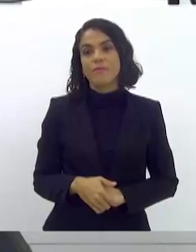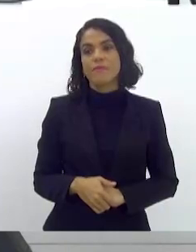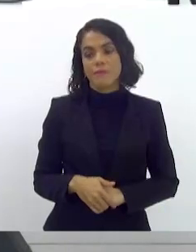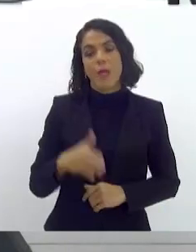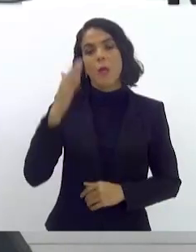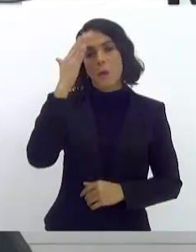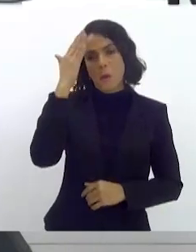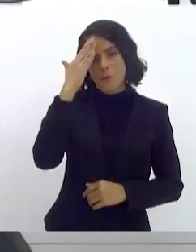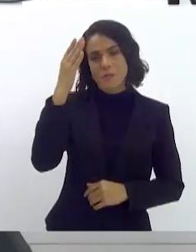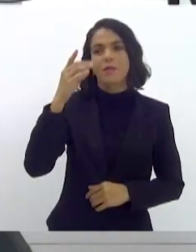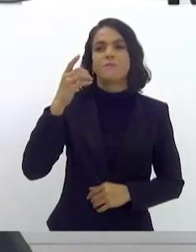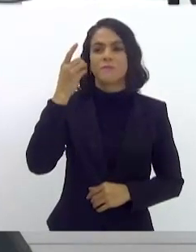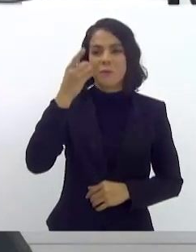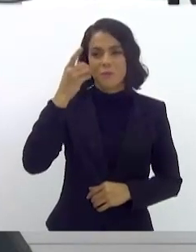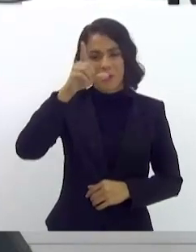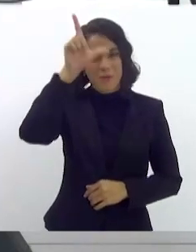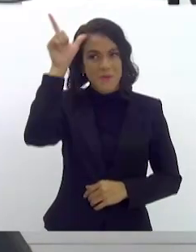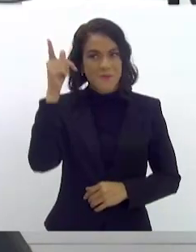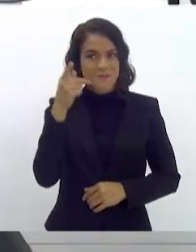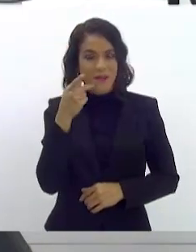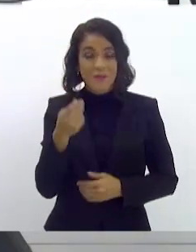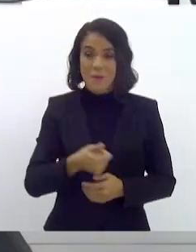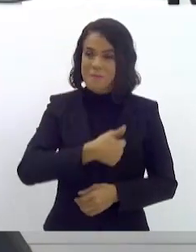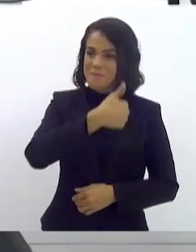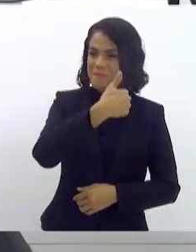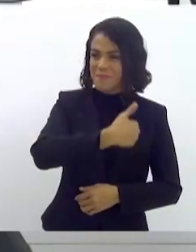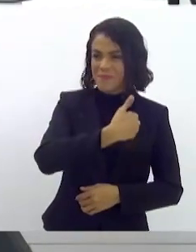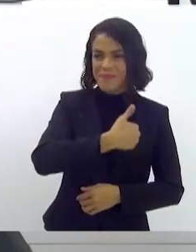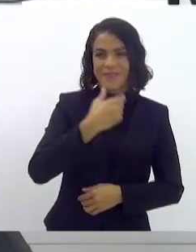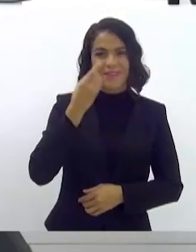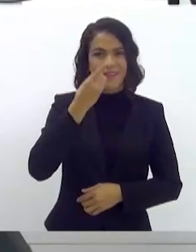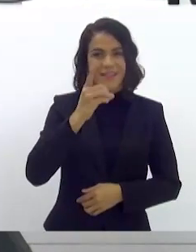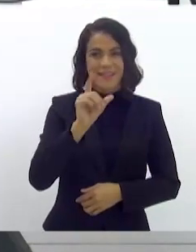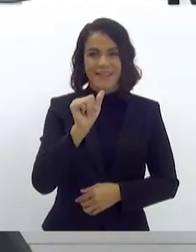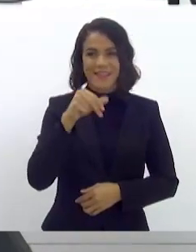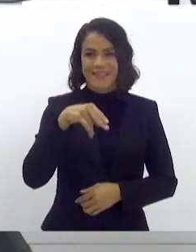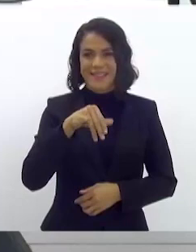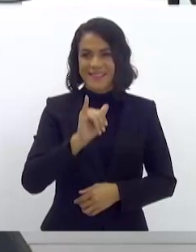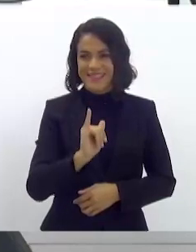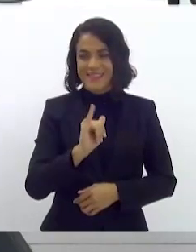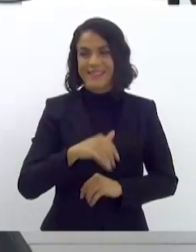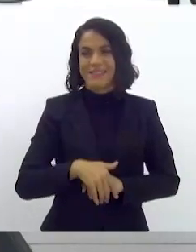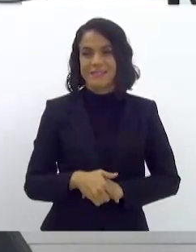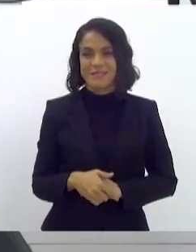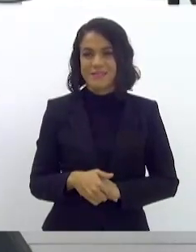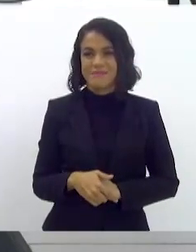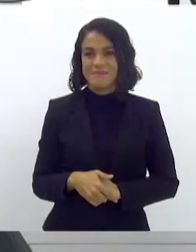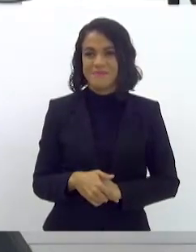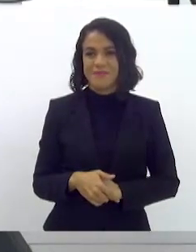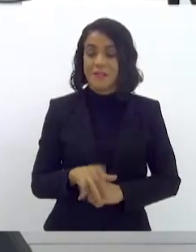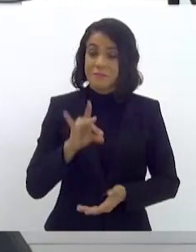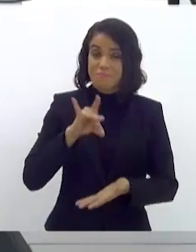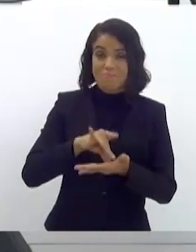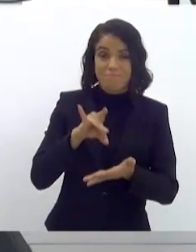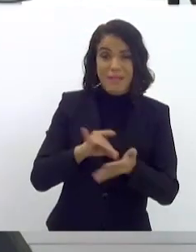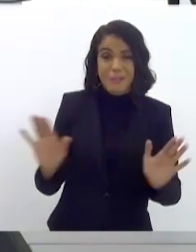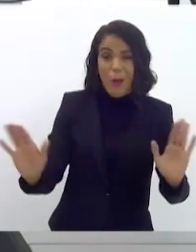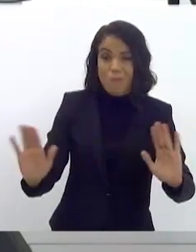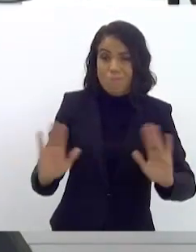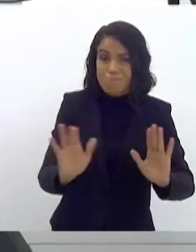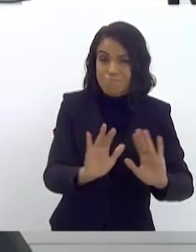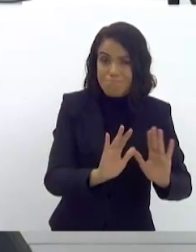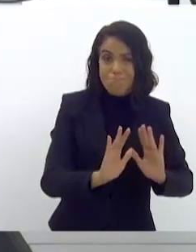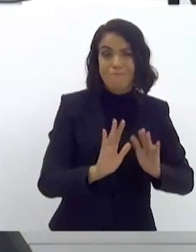que o deputado Luiz Paulo é um cavalheiro. Vou passar primeiro para a deputada Dani Monteiro. É só realmente me despedir aqui dessa